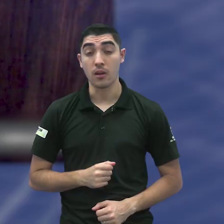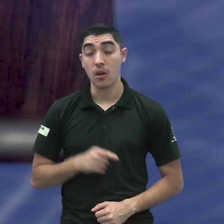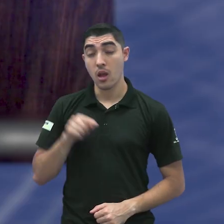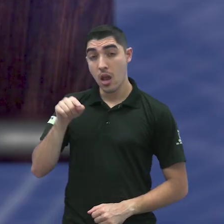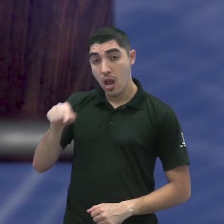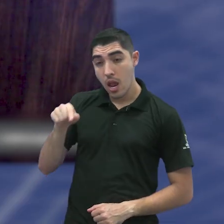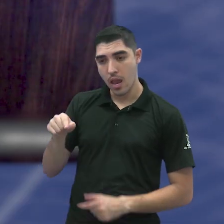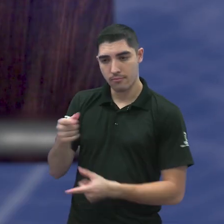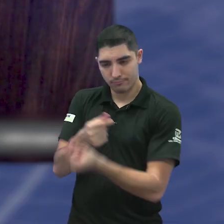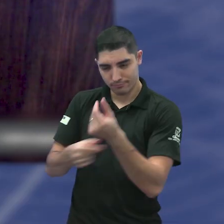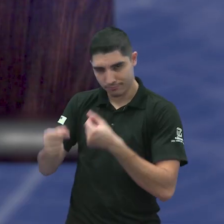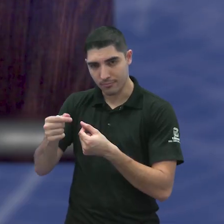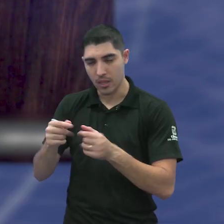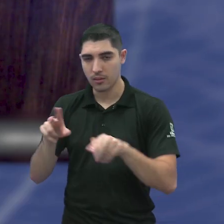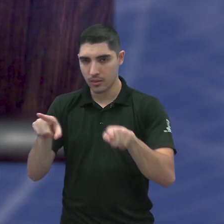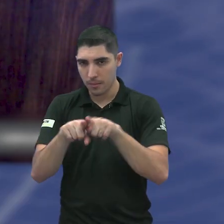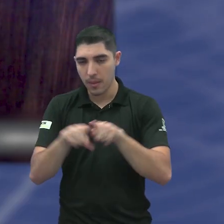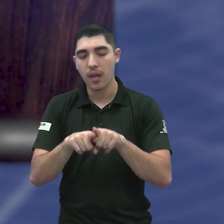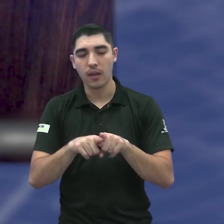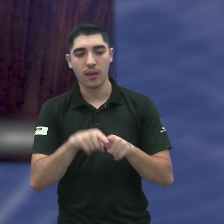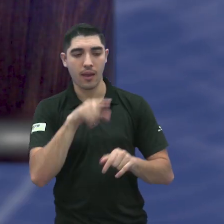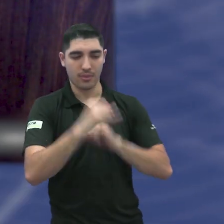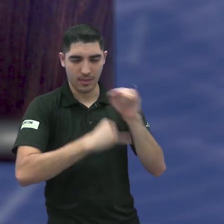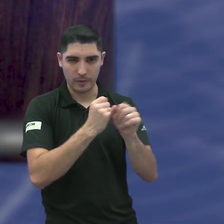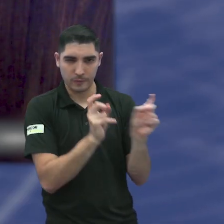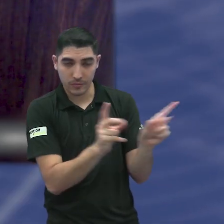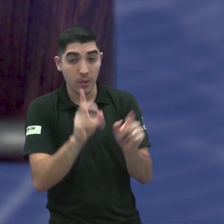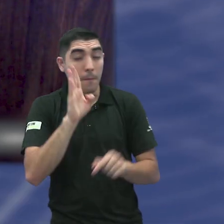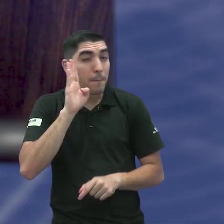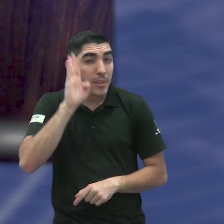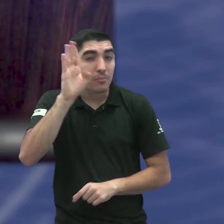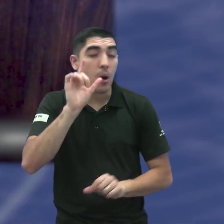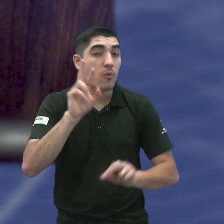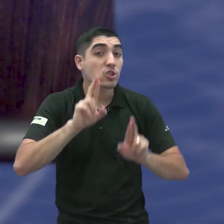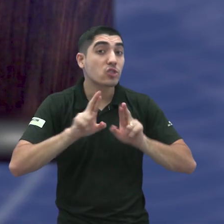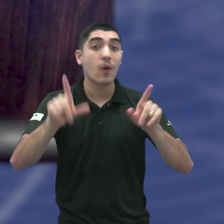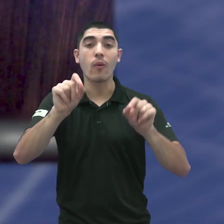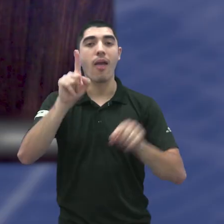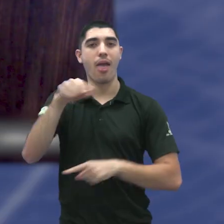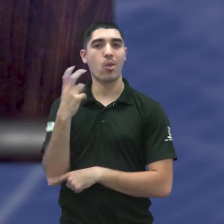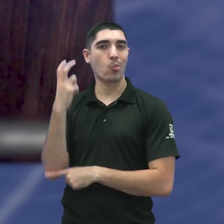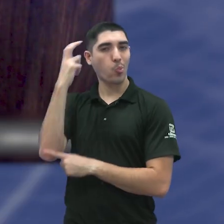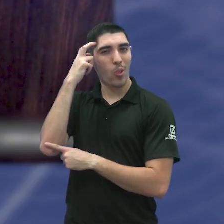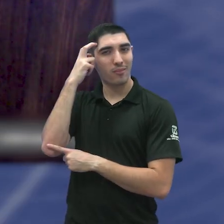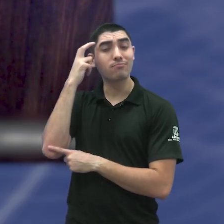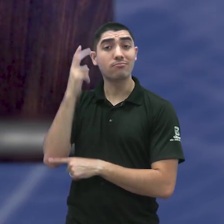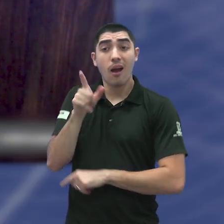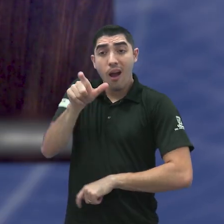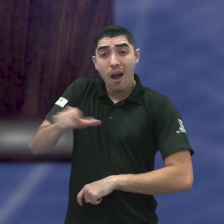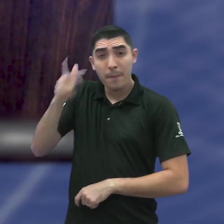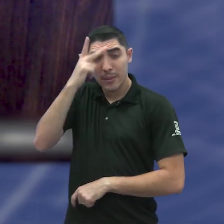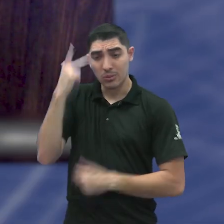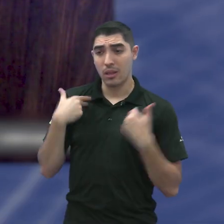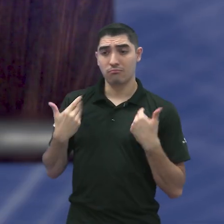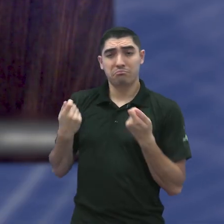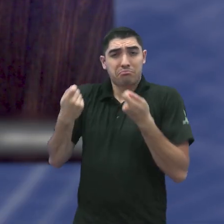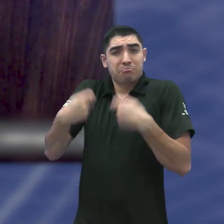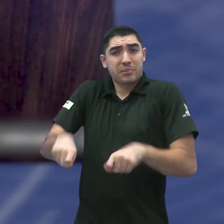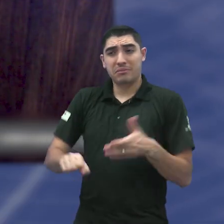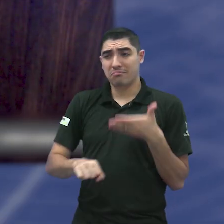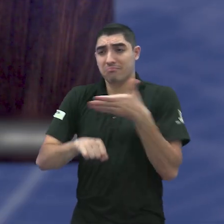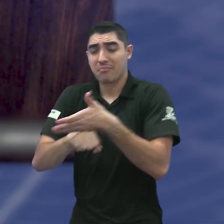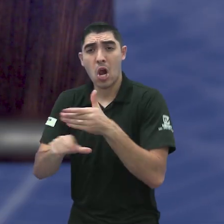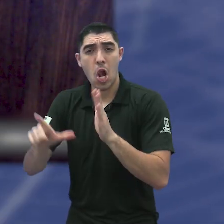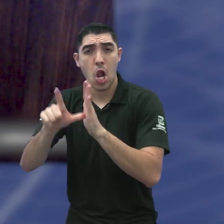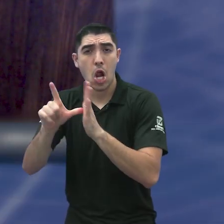impacto maior do e-commerce é principalmente no cultural, na questão de as pessoas não irem a uma loja